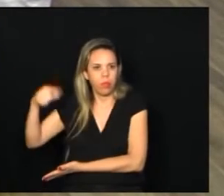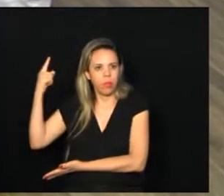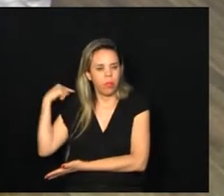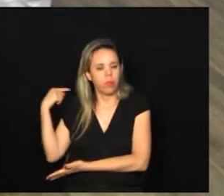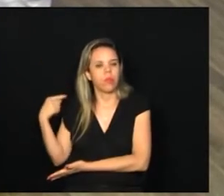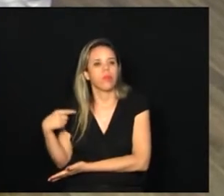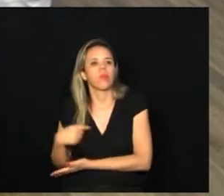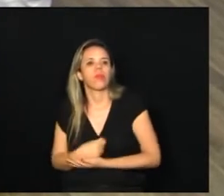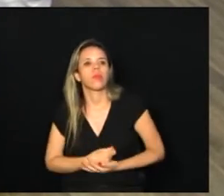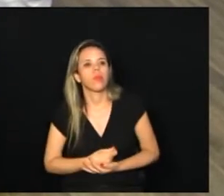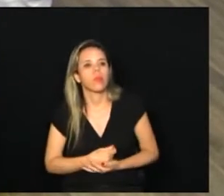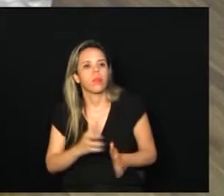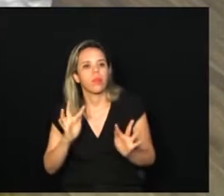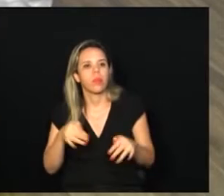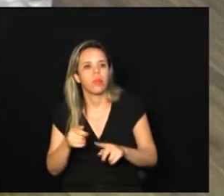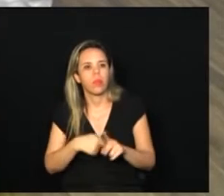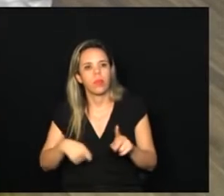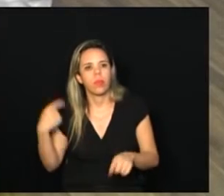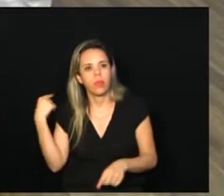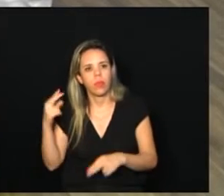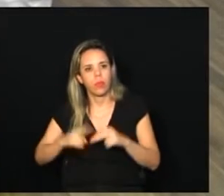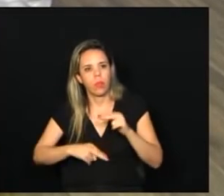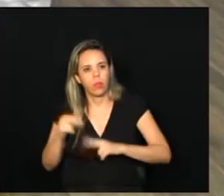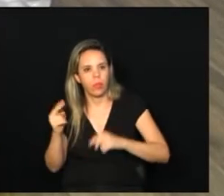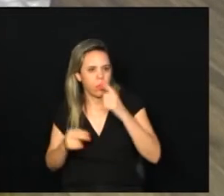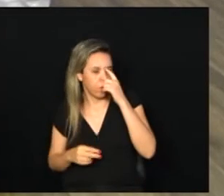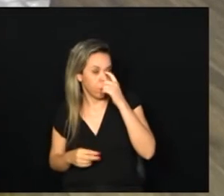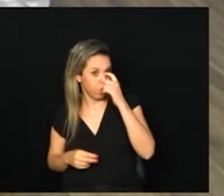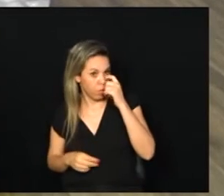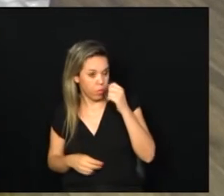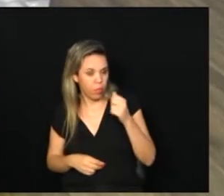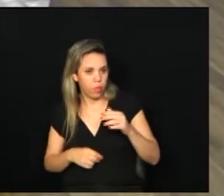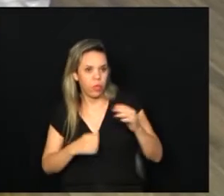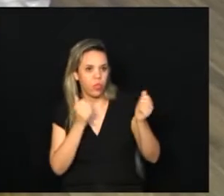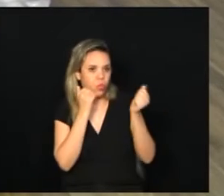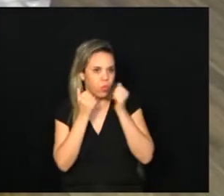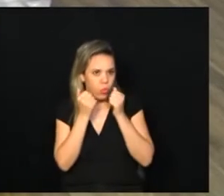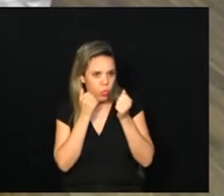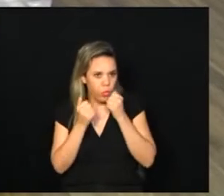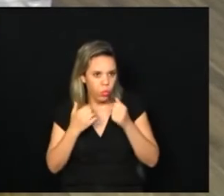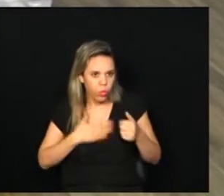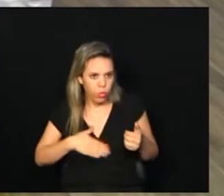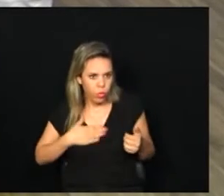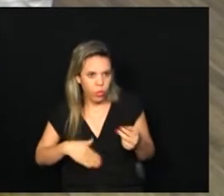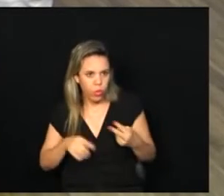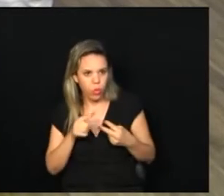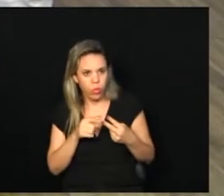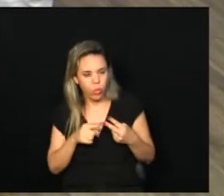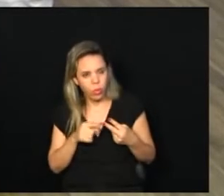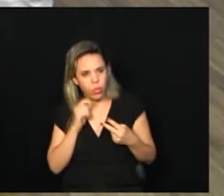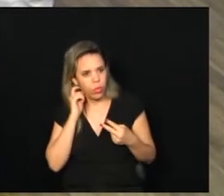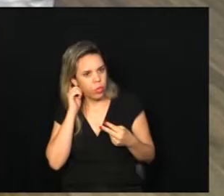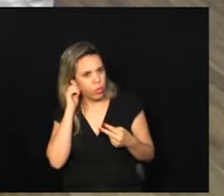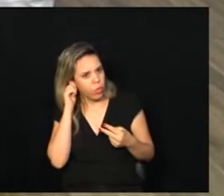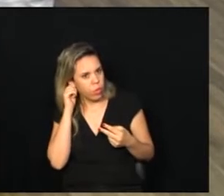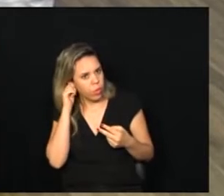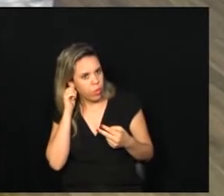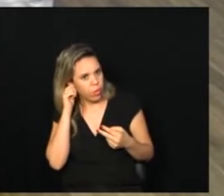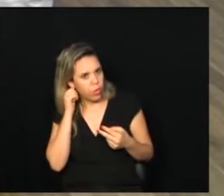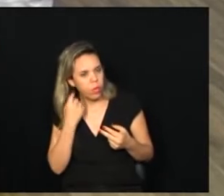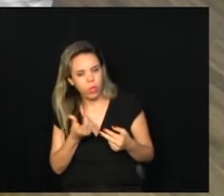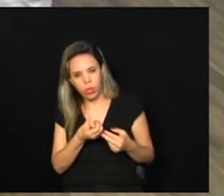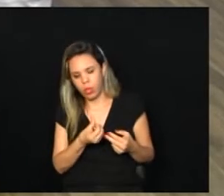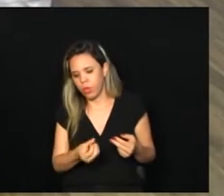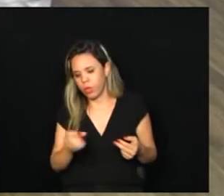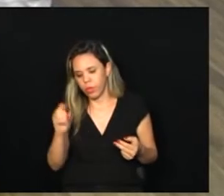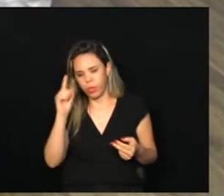dose de um imunizante no final do mês de junho. Então, passou o mês de julho, Passou o mês de agosto, passaram-se